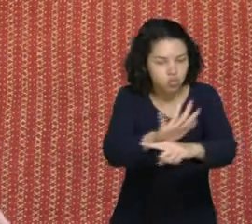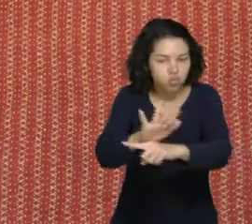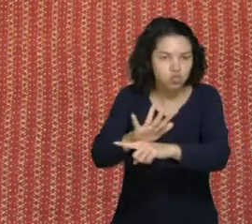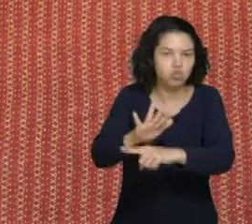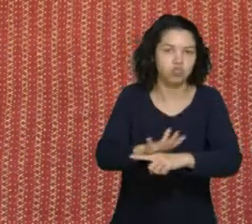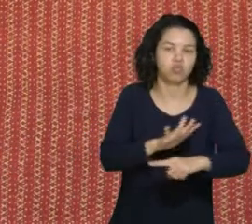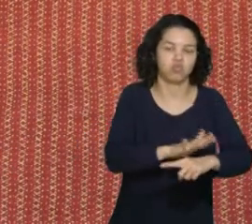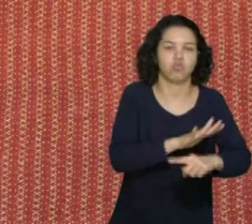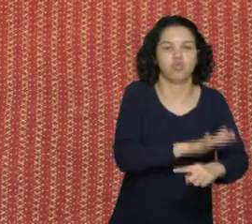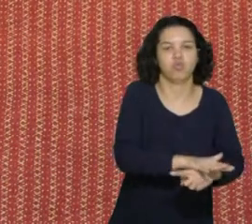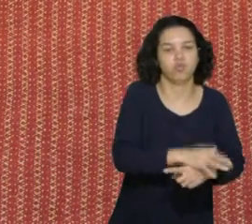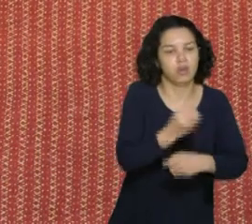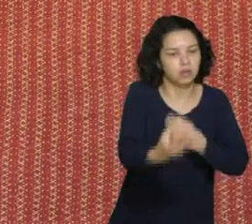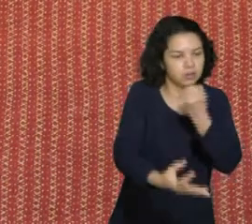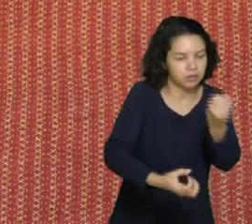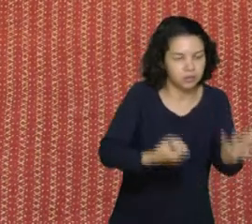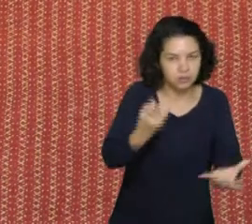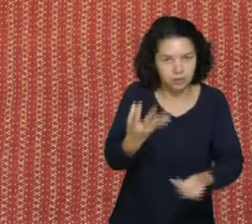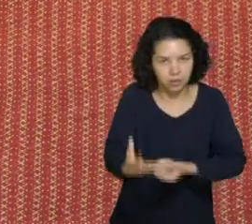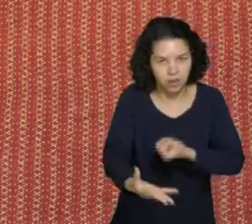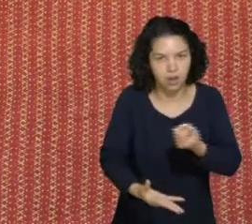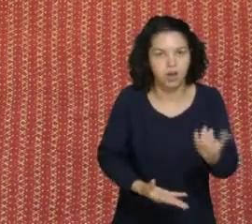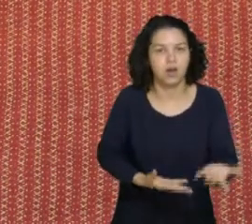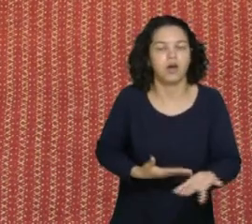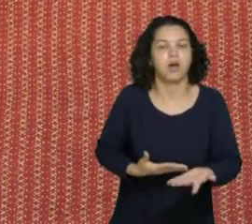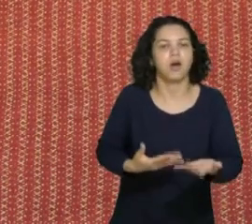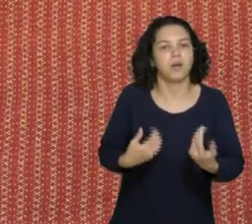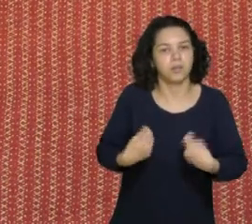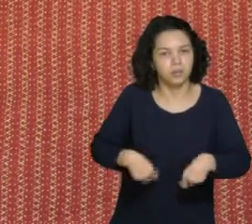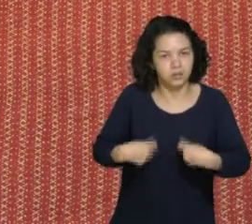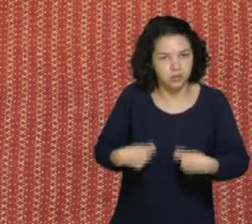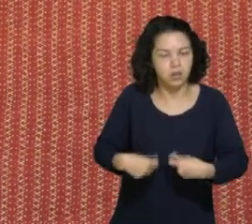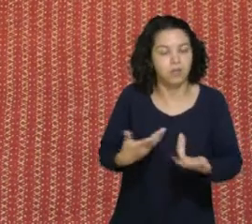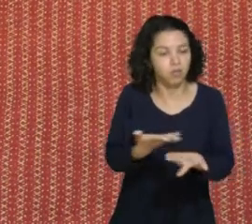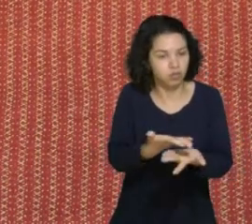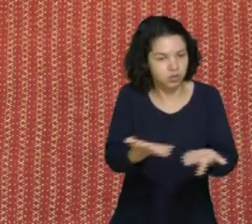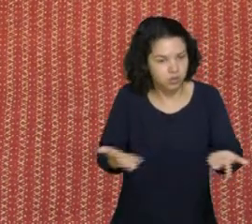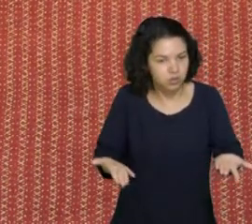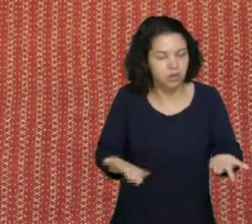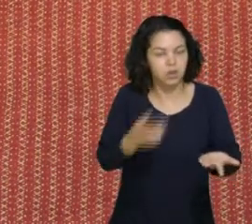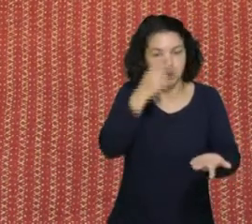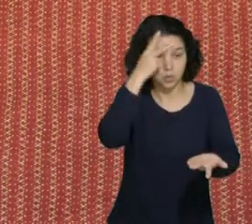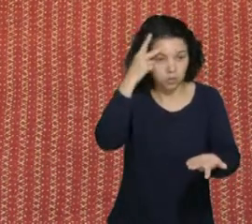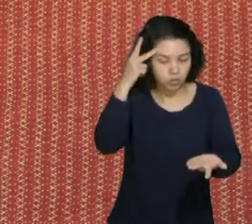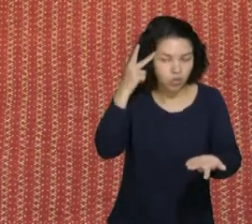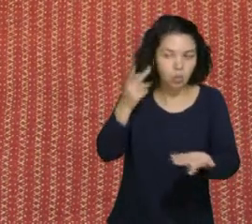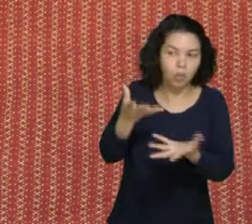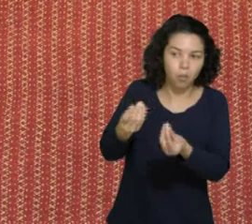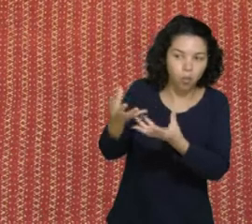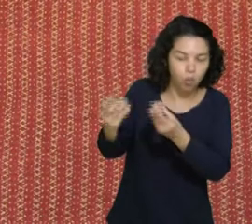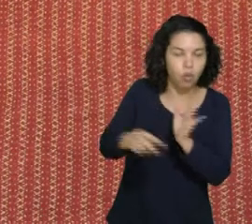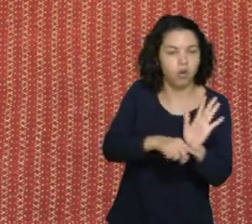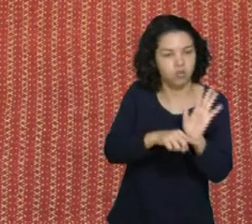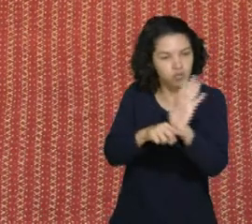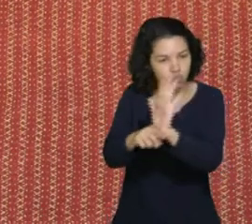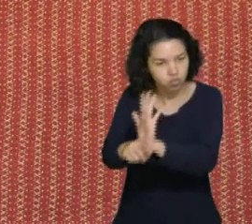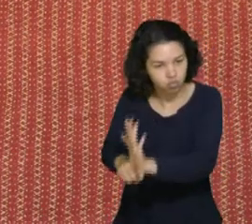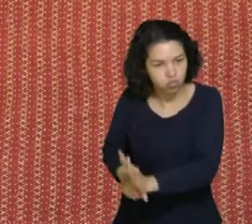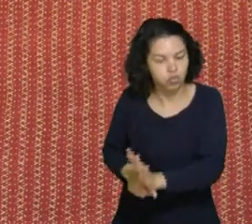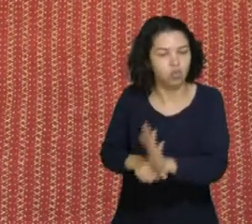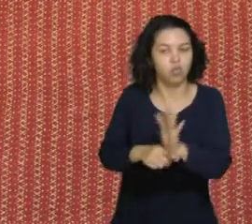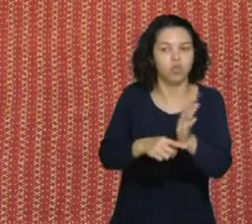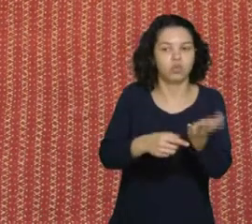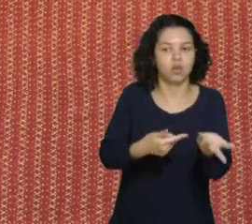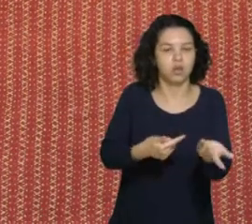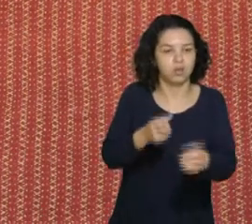com a mão esquerda faça direito no filme sabendo é tantas pessoas que o senhor ajuda e quantas pessoas for já gerou emprego e quantas famílias vivem hoje